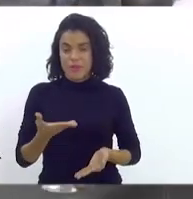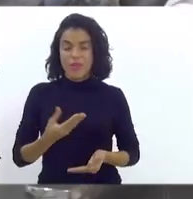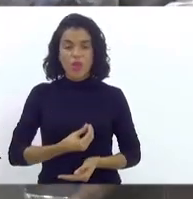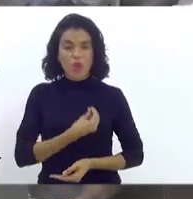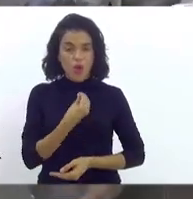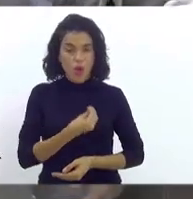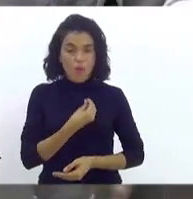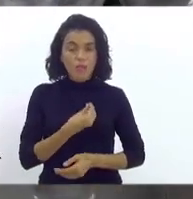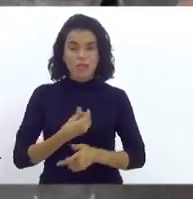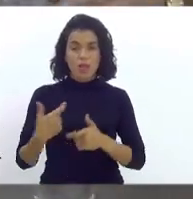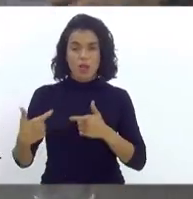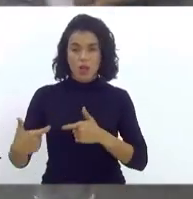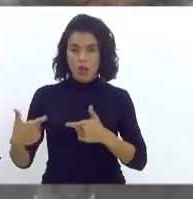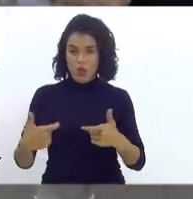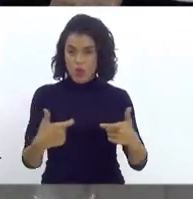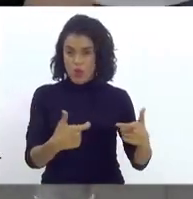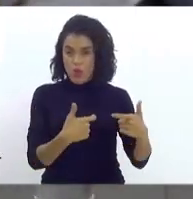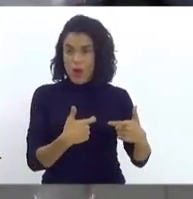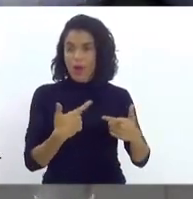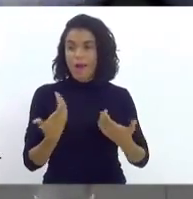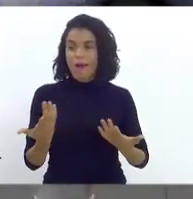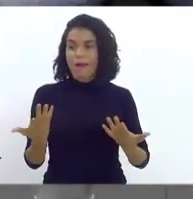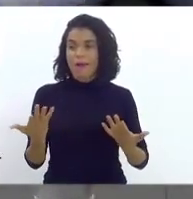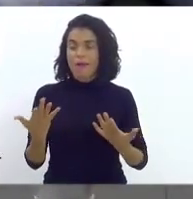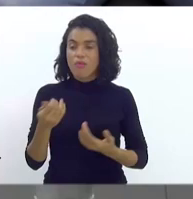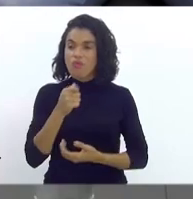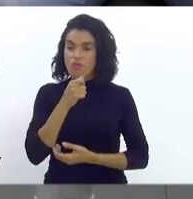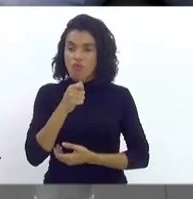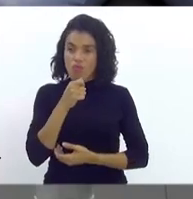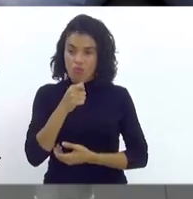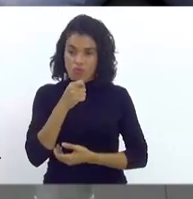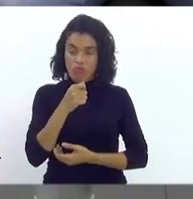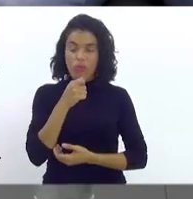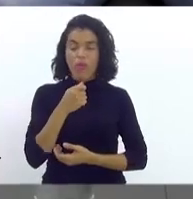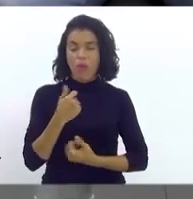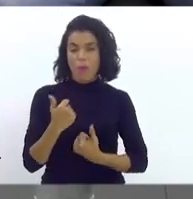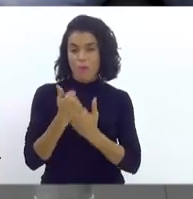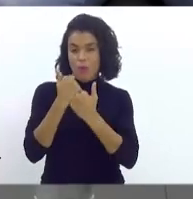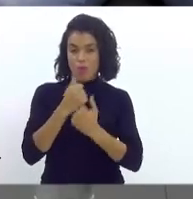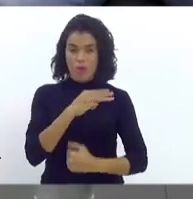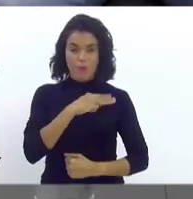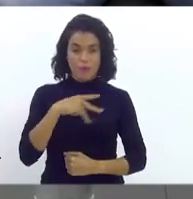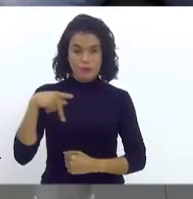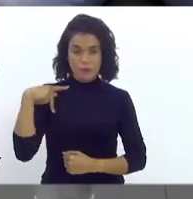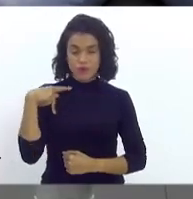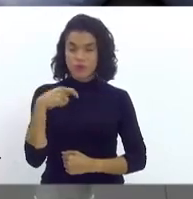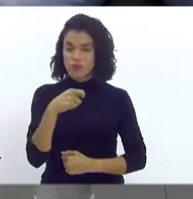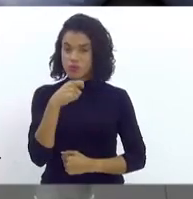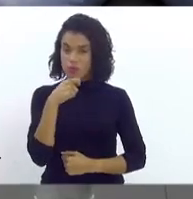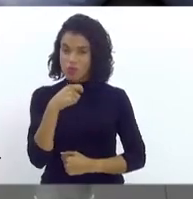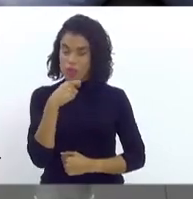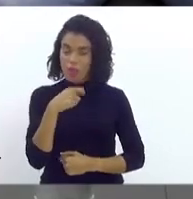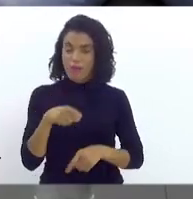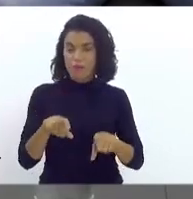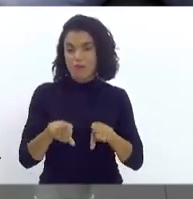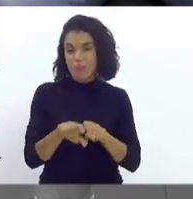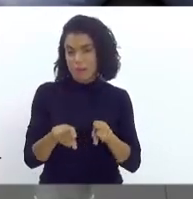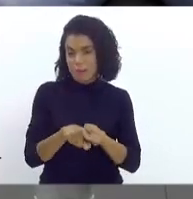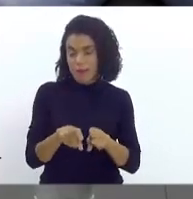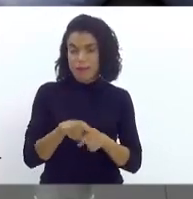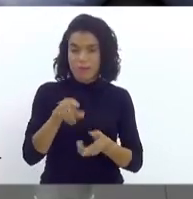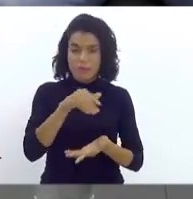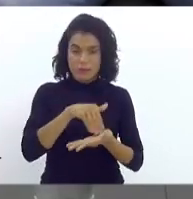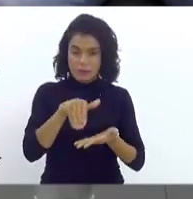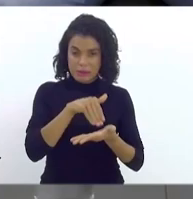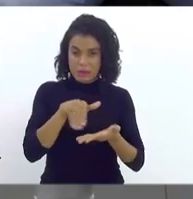comparecer a determinados lugares, né? Sem a anuência do Ministério Público, sem passar pela